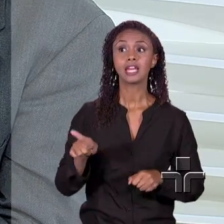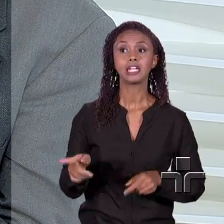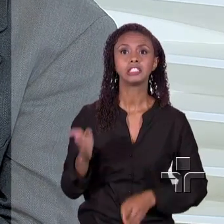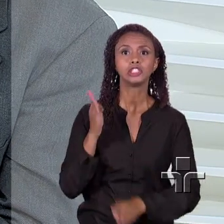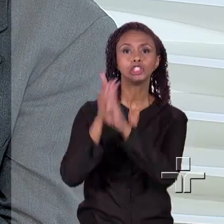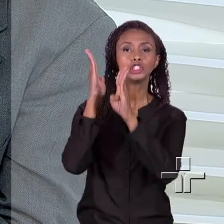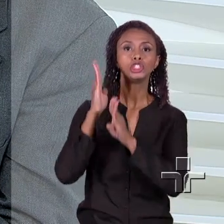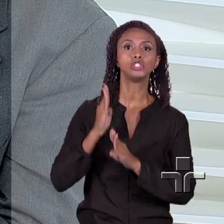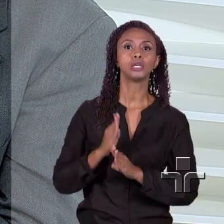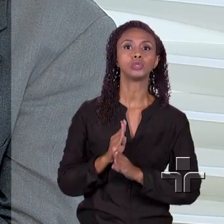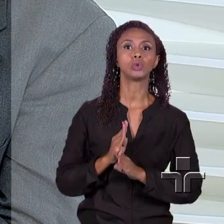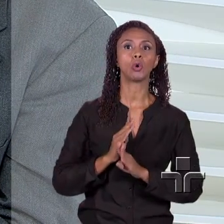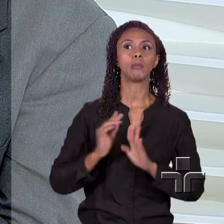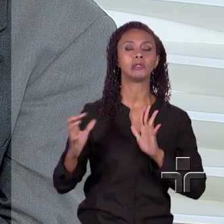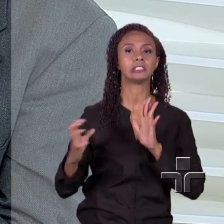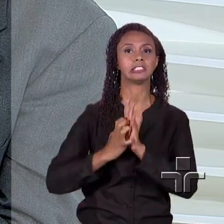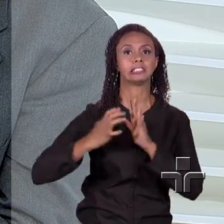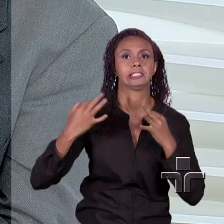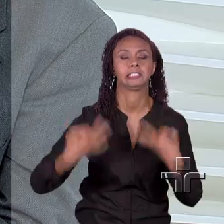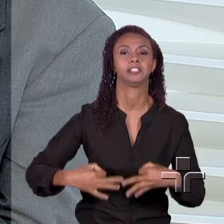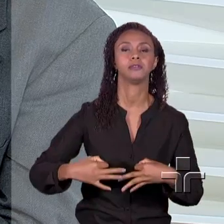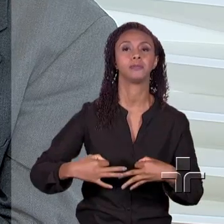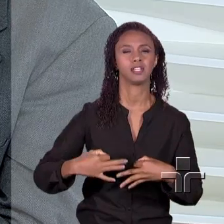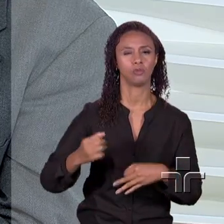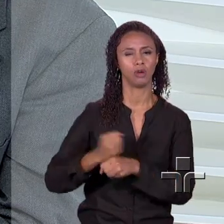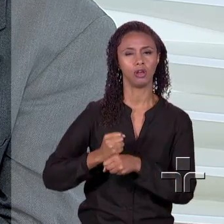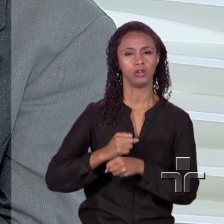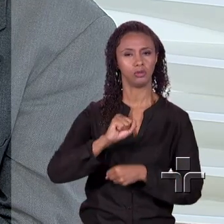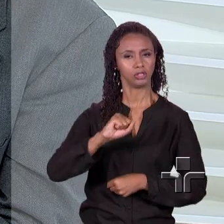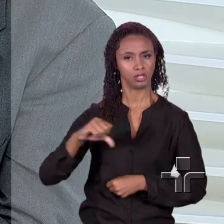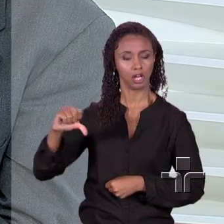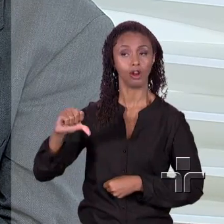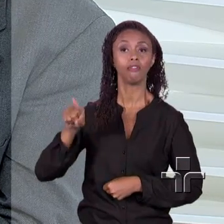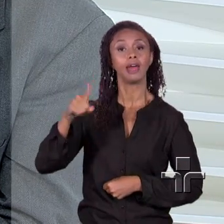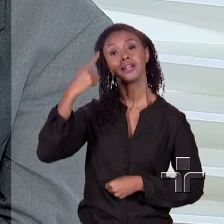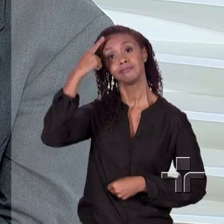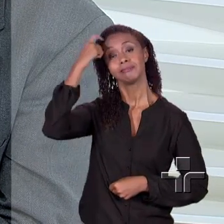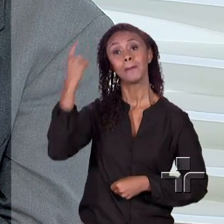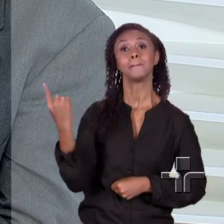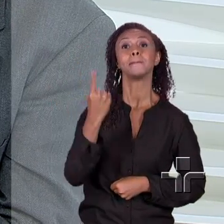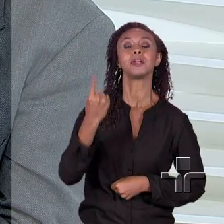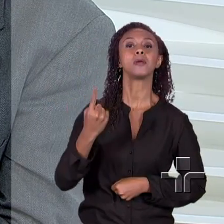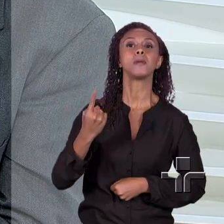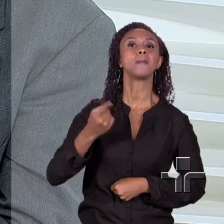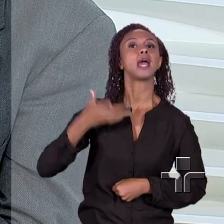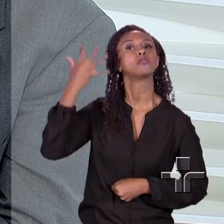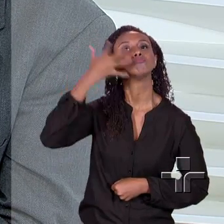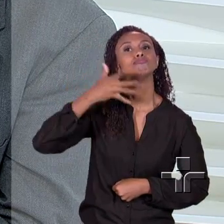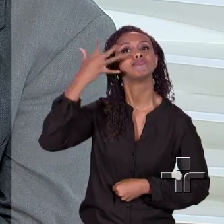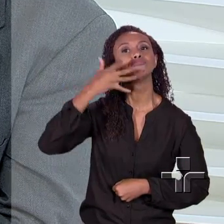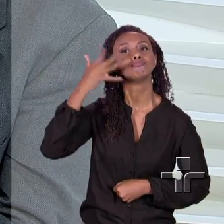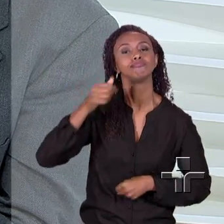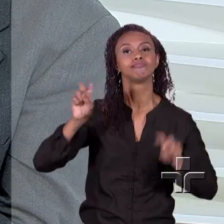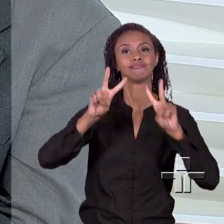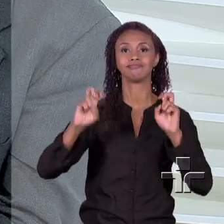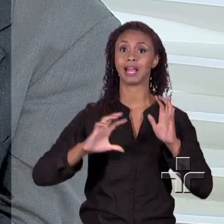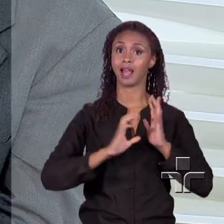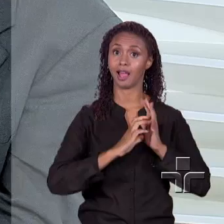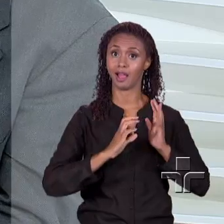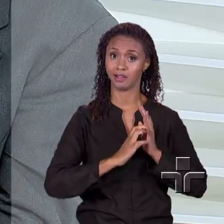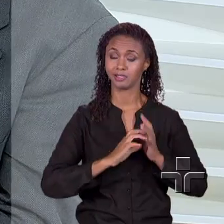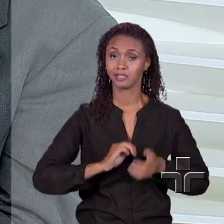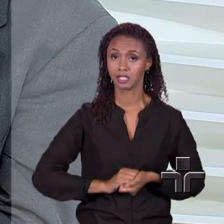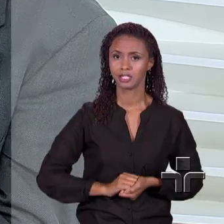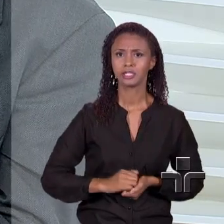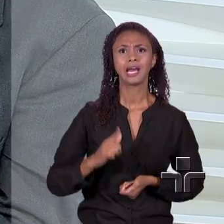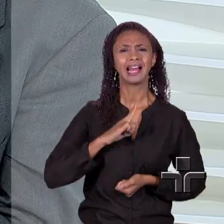em 89, ele foi um pioneiro em criar novos discursos sobre AIDS. Ele teve um passado